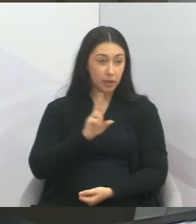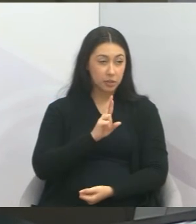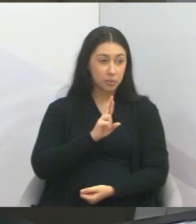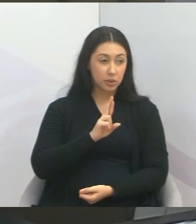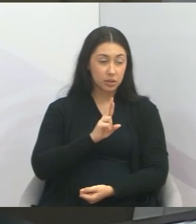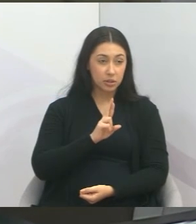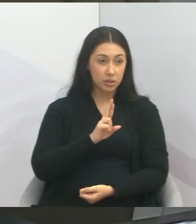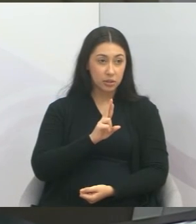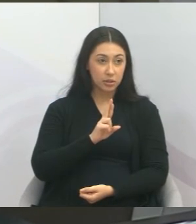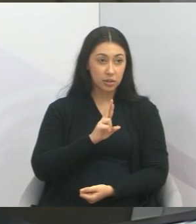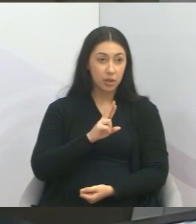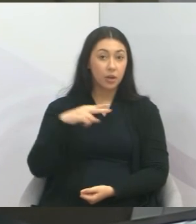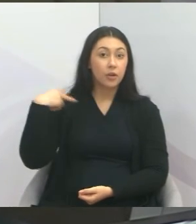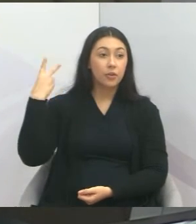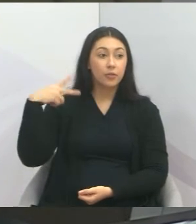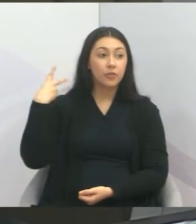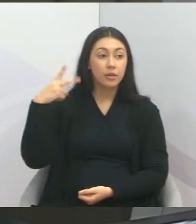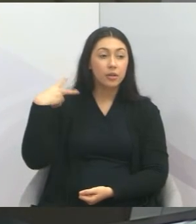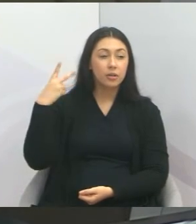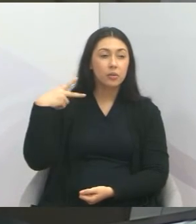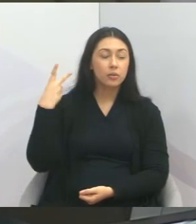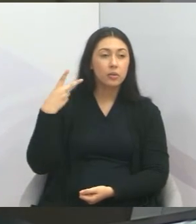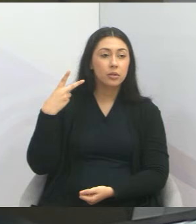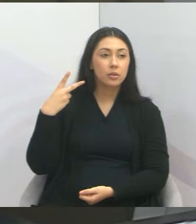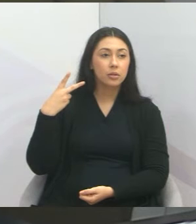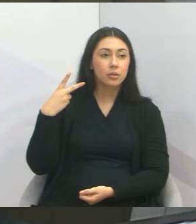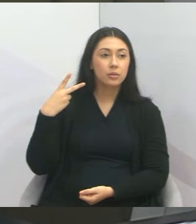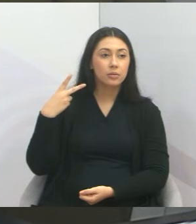através da da vereadora